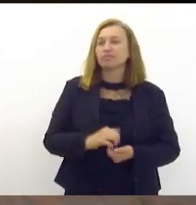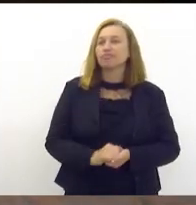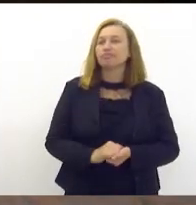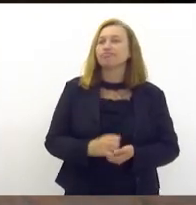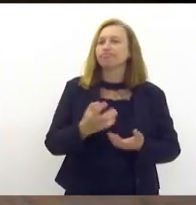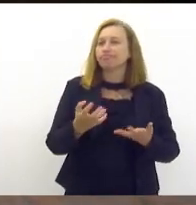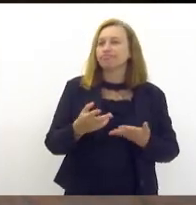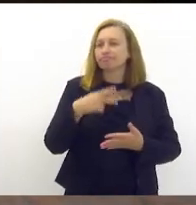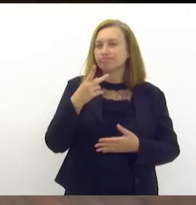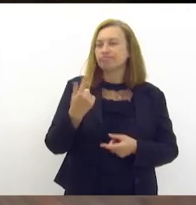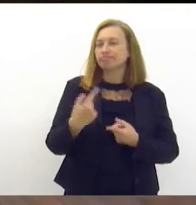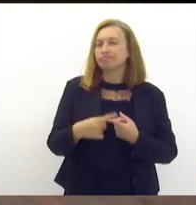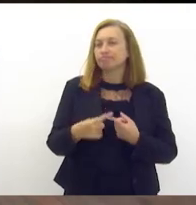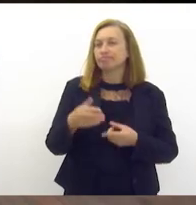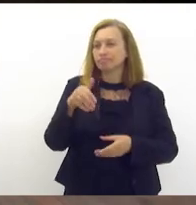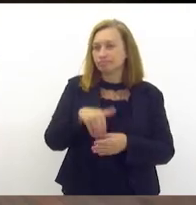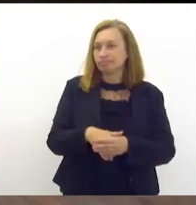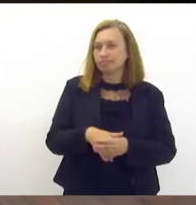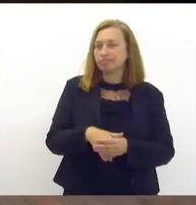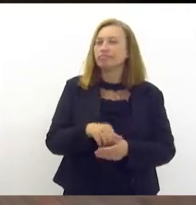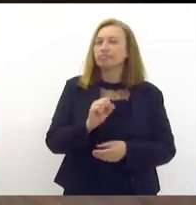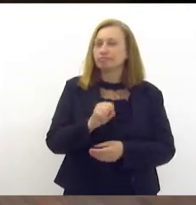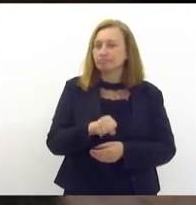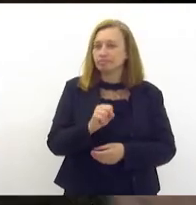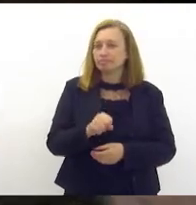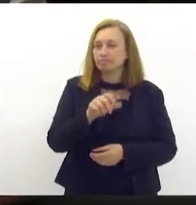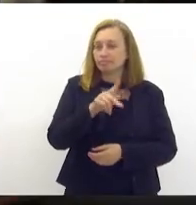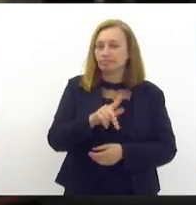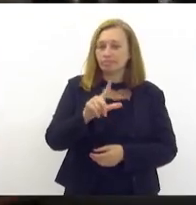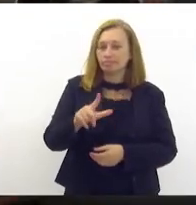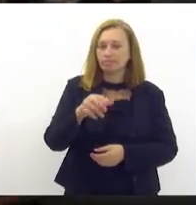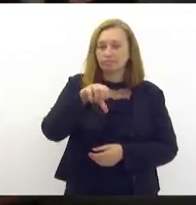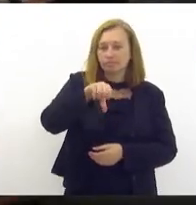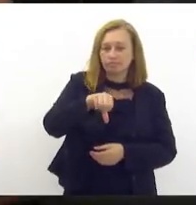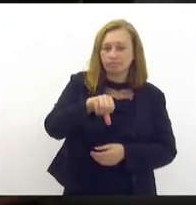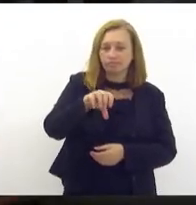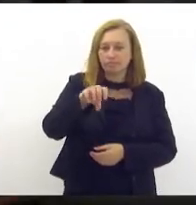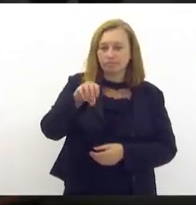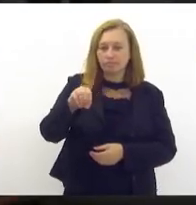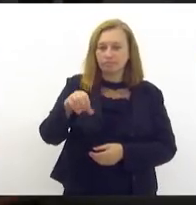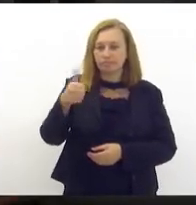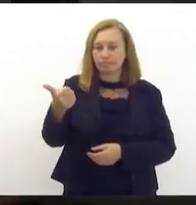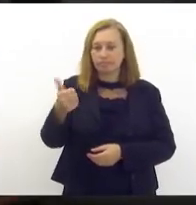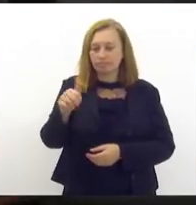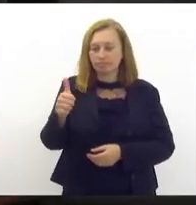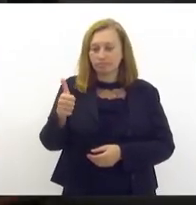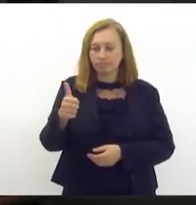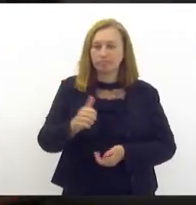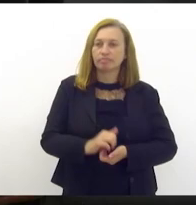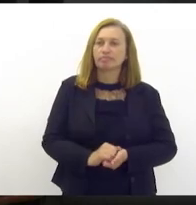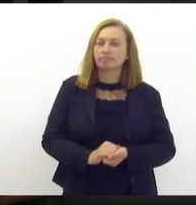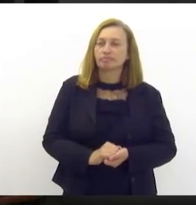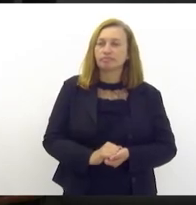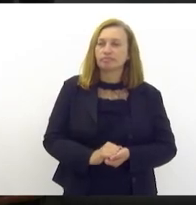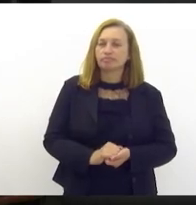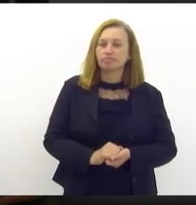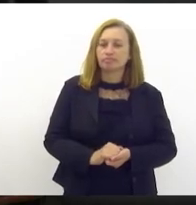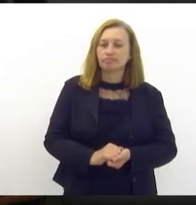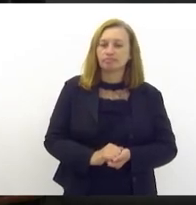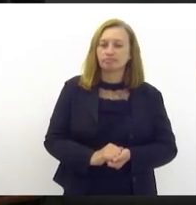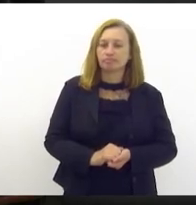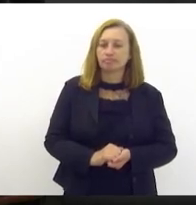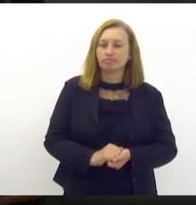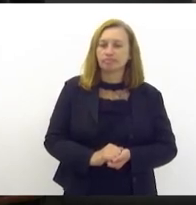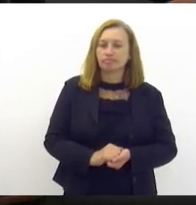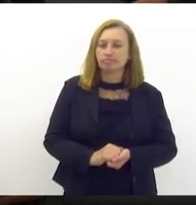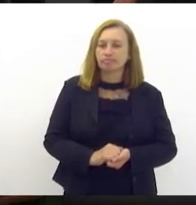queria dizer porque que eu votei favorável a esse projeto, o PL 911, do Vinícius Cozolino e do Rafael Nobre, que